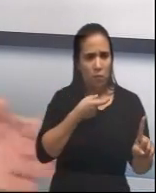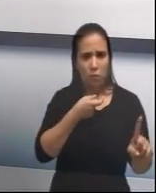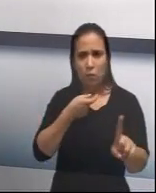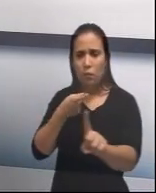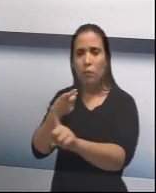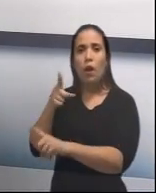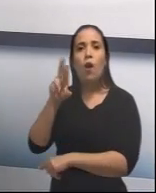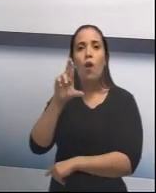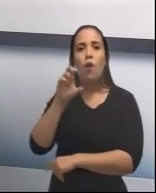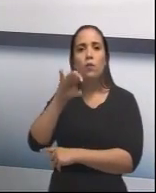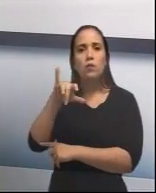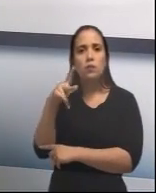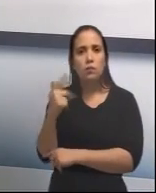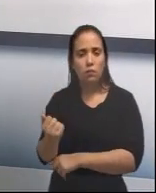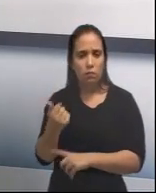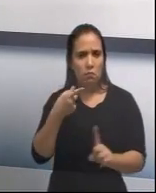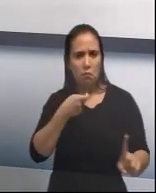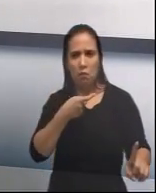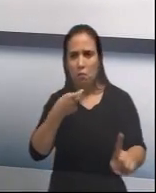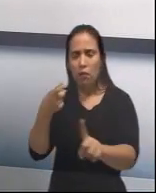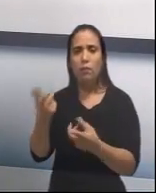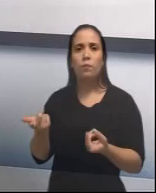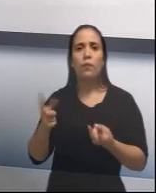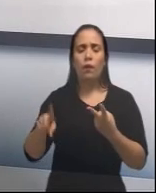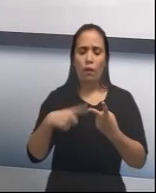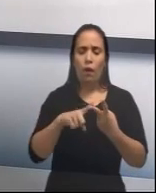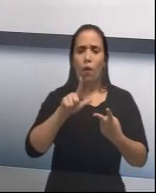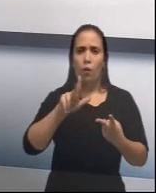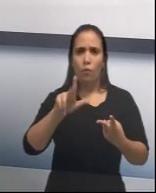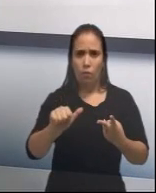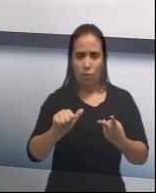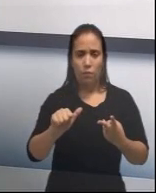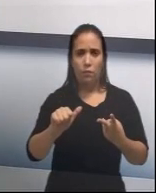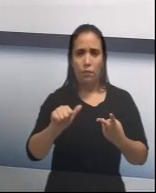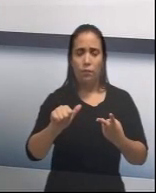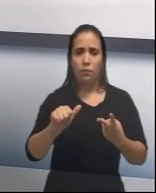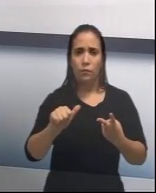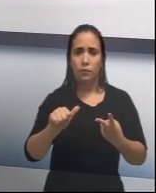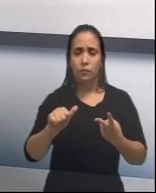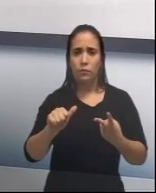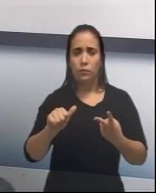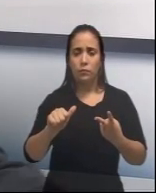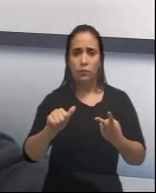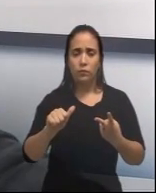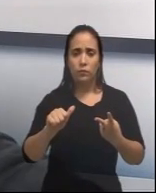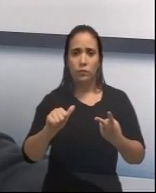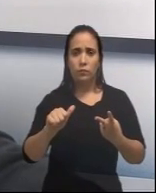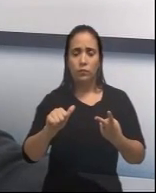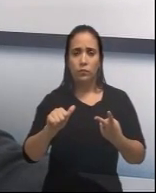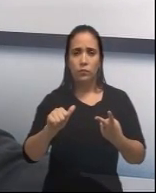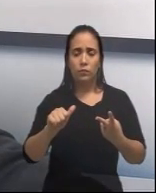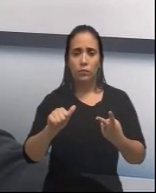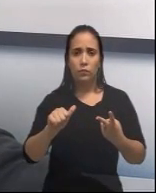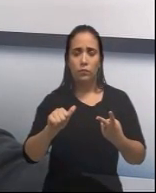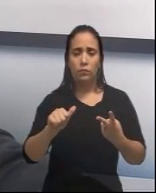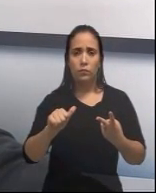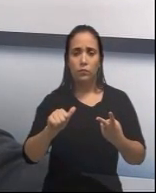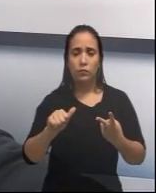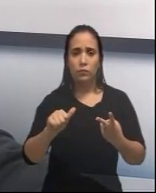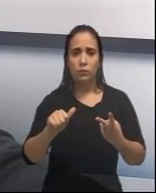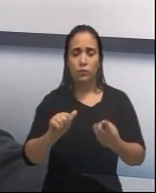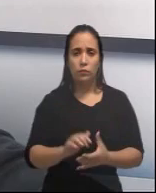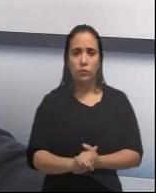a Rocinha. Você tem o Lula e o seguidor do Lula como do PCdoB,